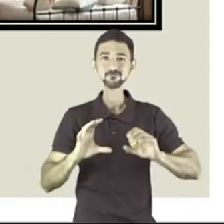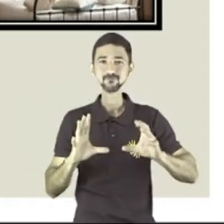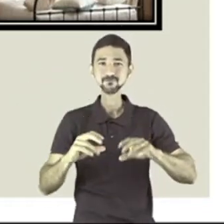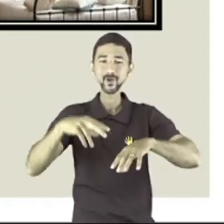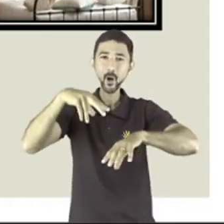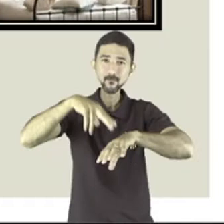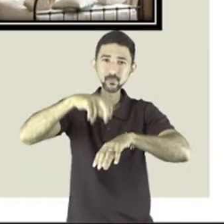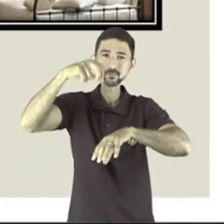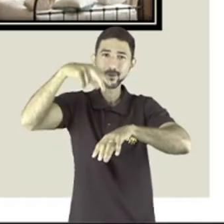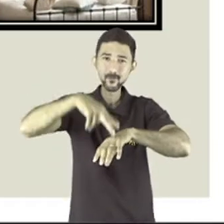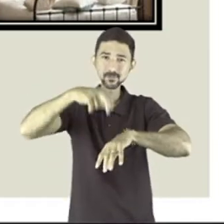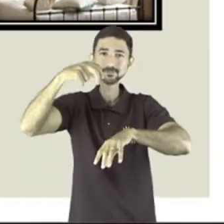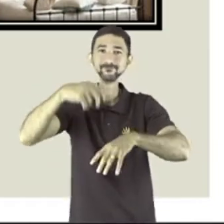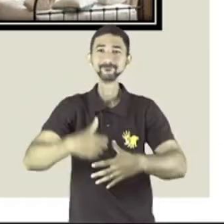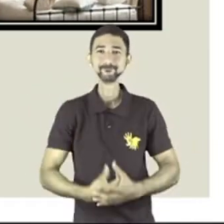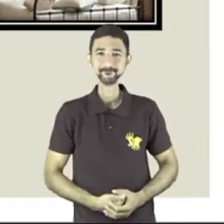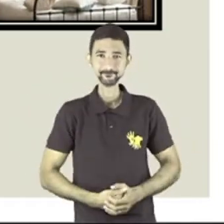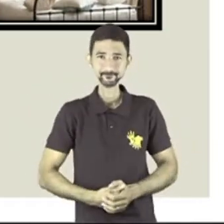colchão.